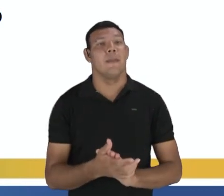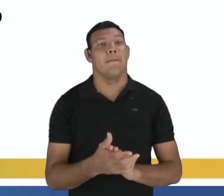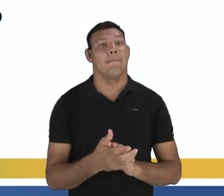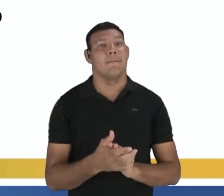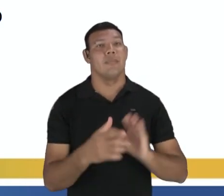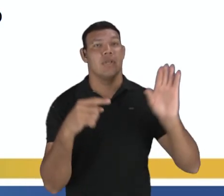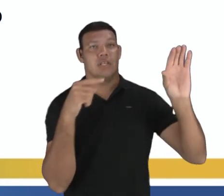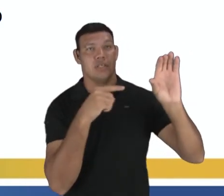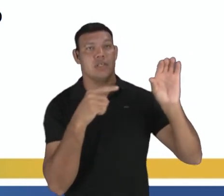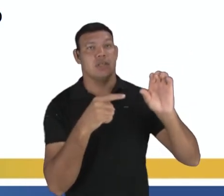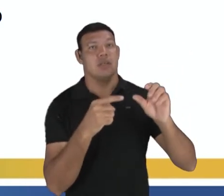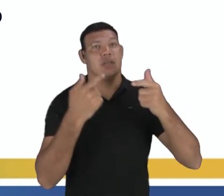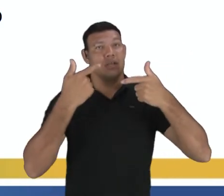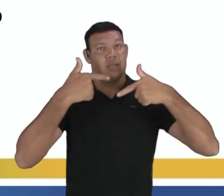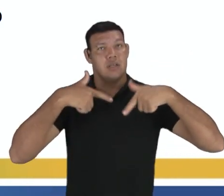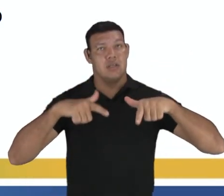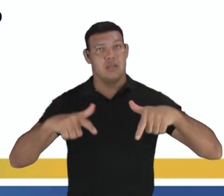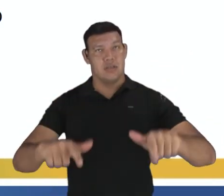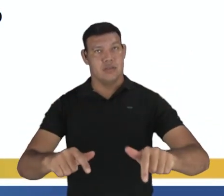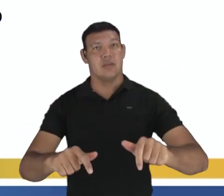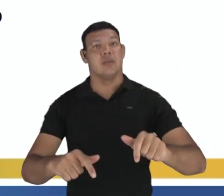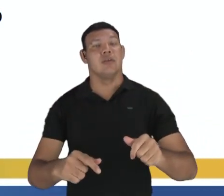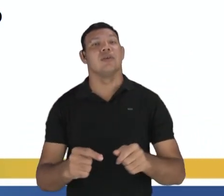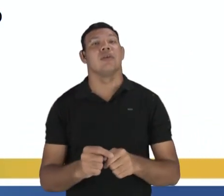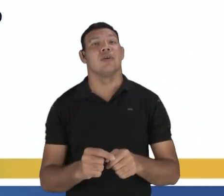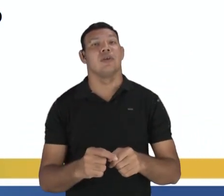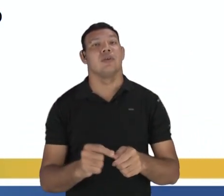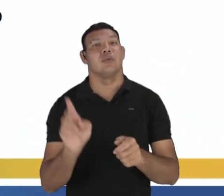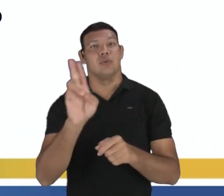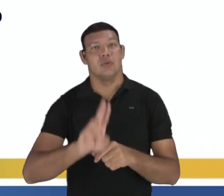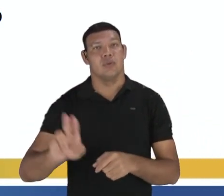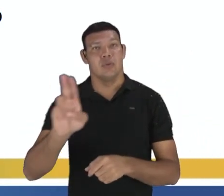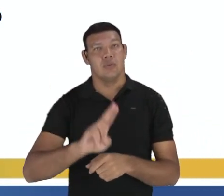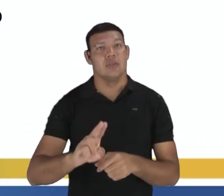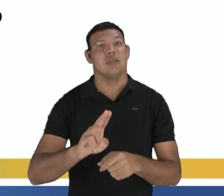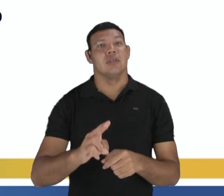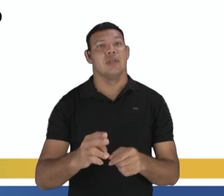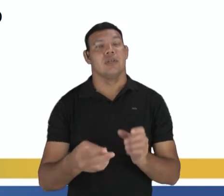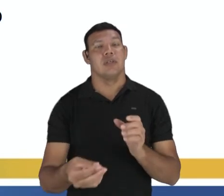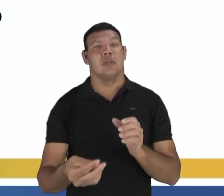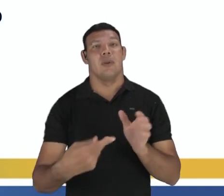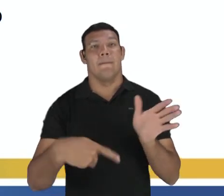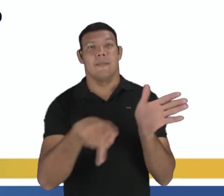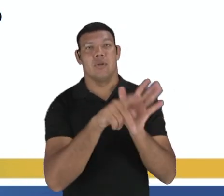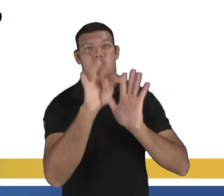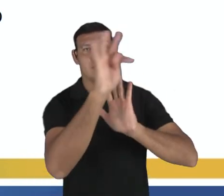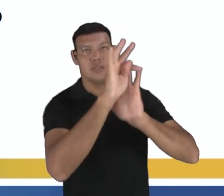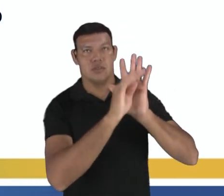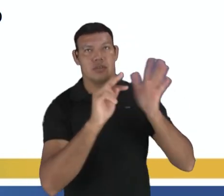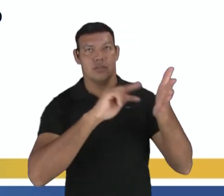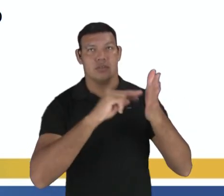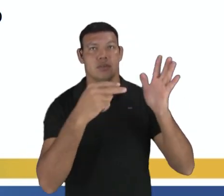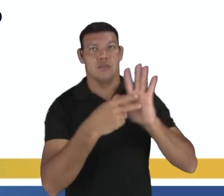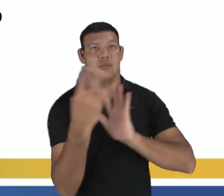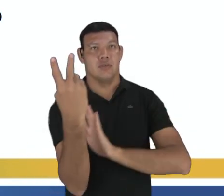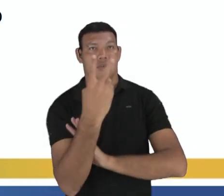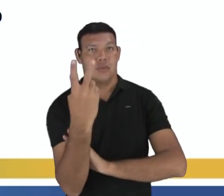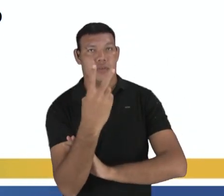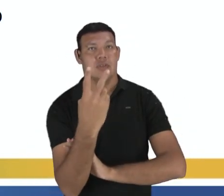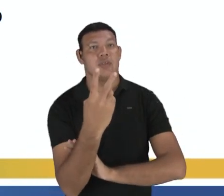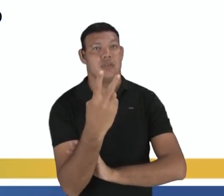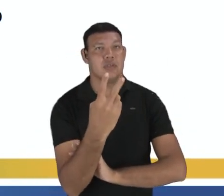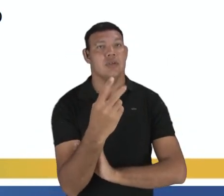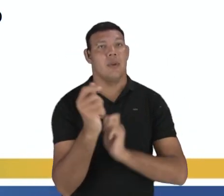distintas. C. As linguagens que constroem significados nos dois textos permitem classificá-los como pertencentes